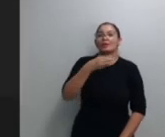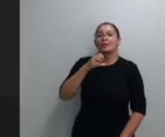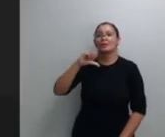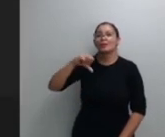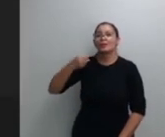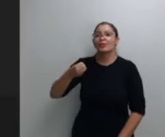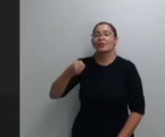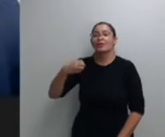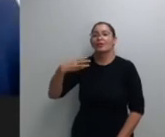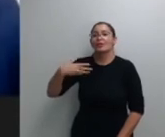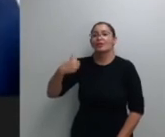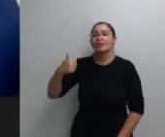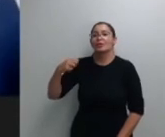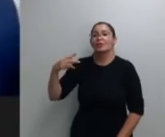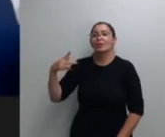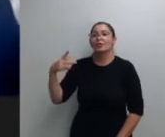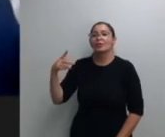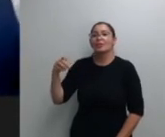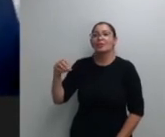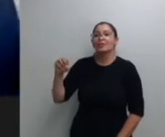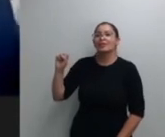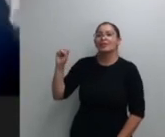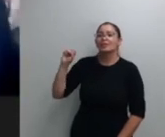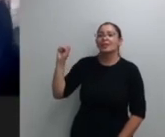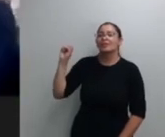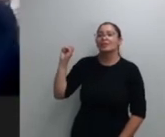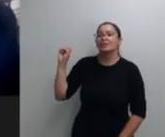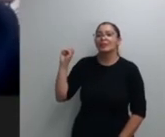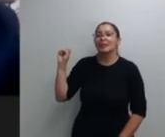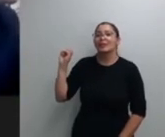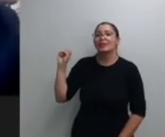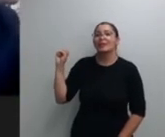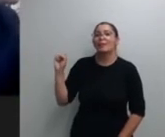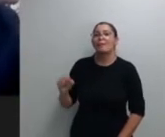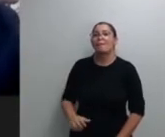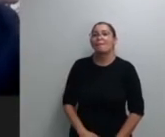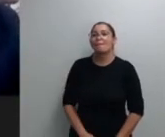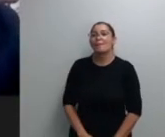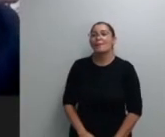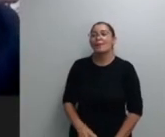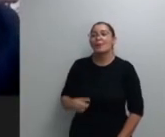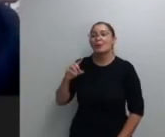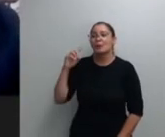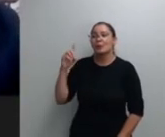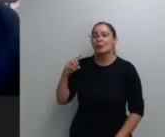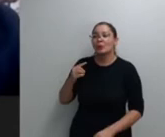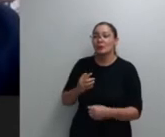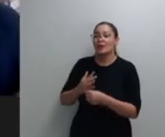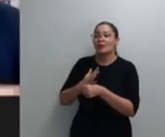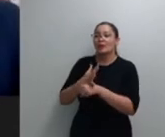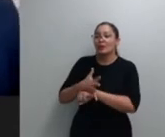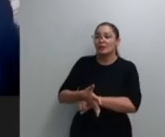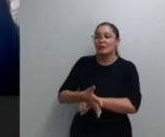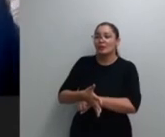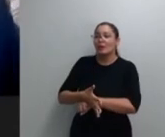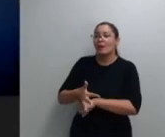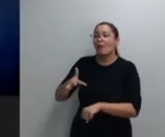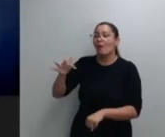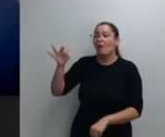.312 de Sergipe doutor Fábio Braga já está acompanhando aí a sessão